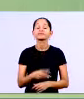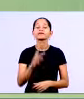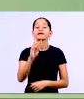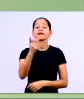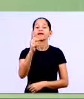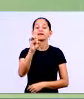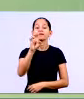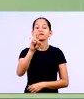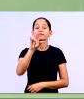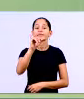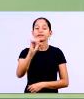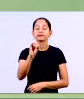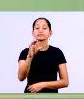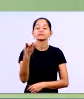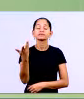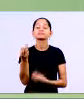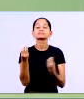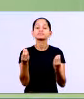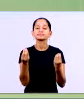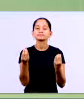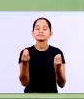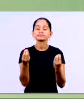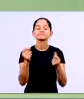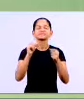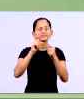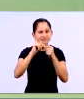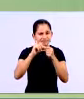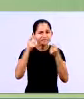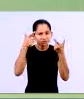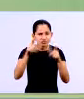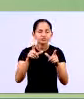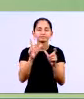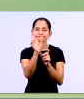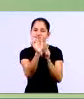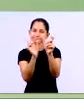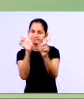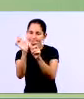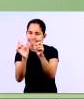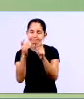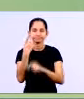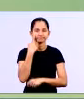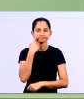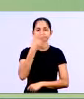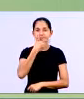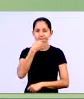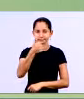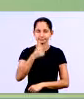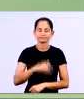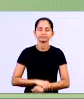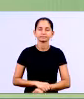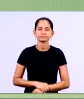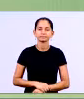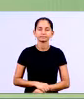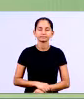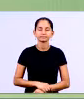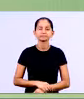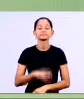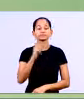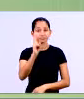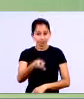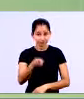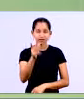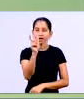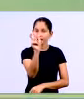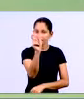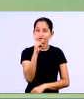professora Tayane. Herói. Vamos dividir a sílaba, professora Vamos. Ruth, para facilitar. Herói. A sílaba